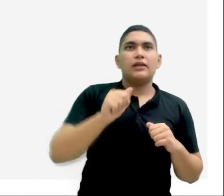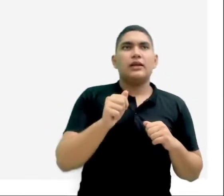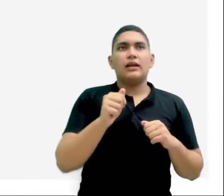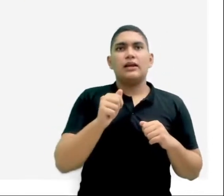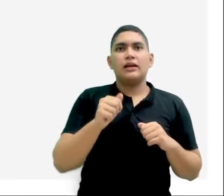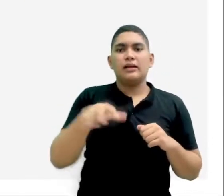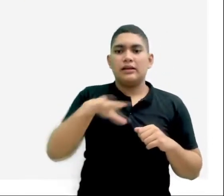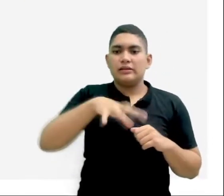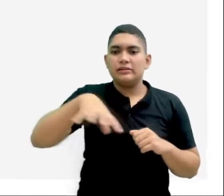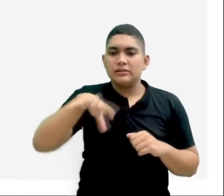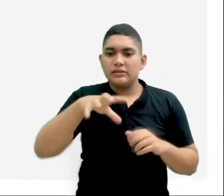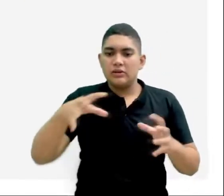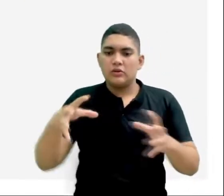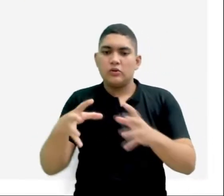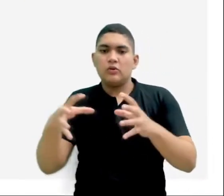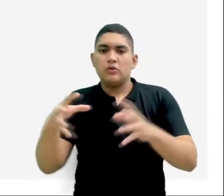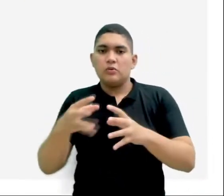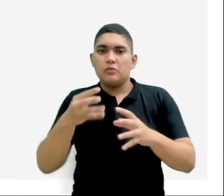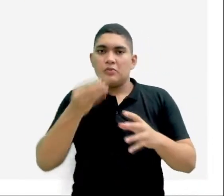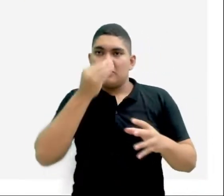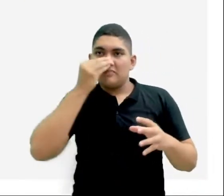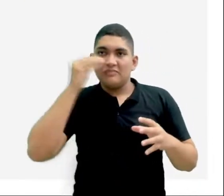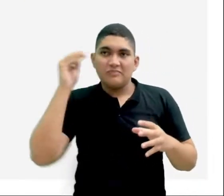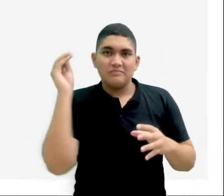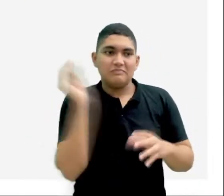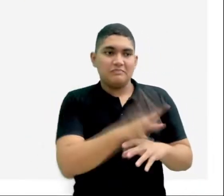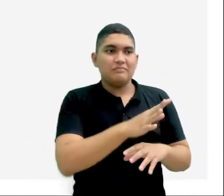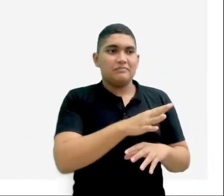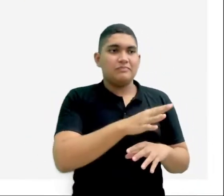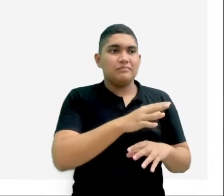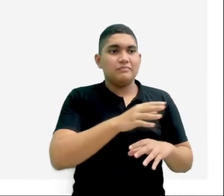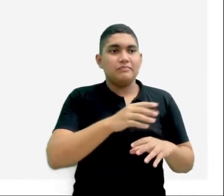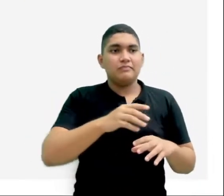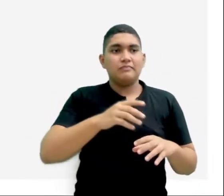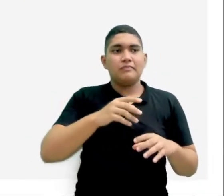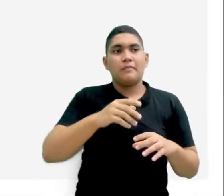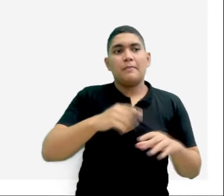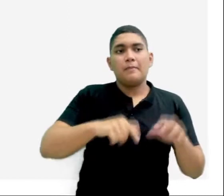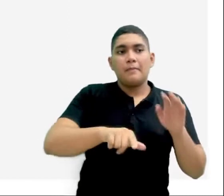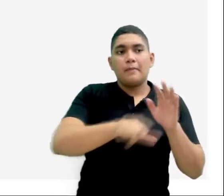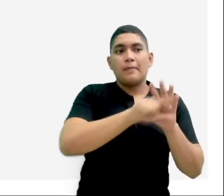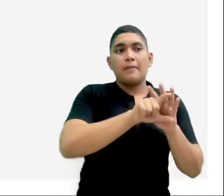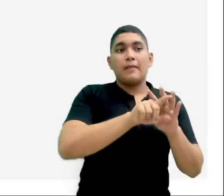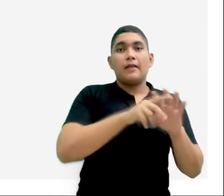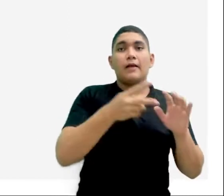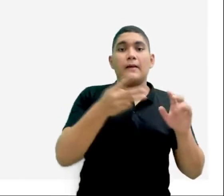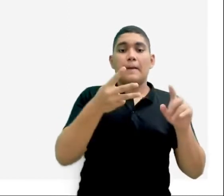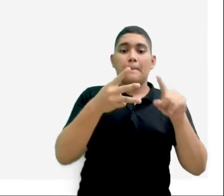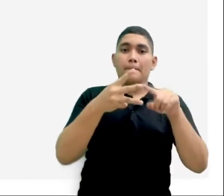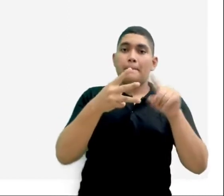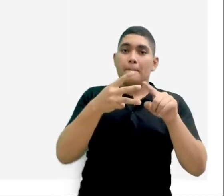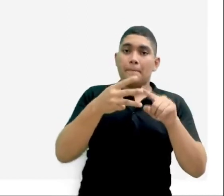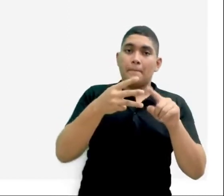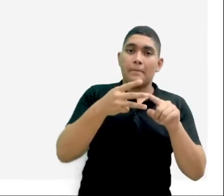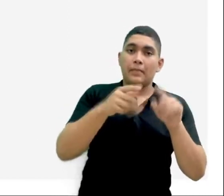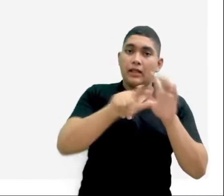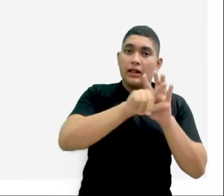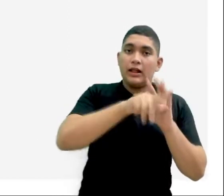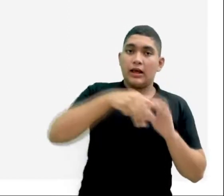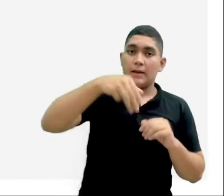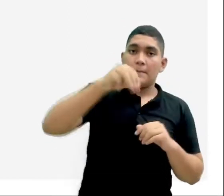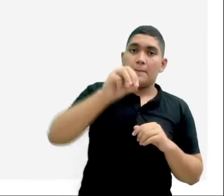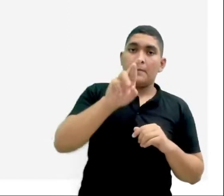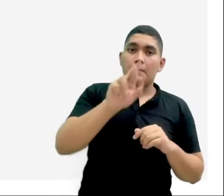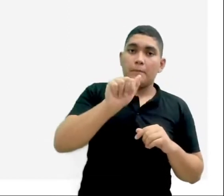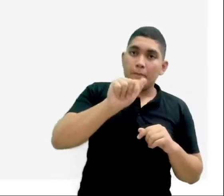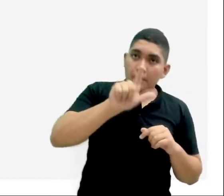moral, como já foi exposto pelo diácono Genilson. A lei moral para nós cristãos, nascidos e regenerados,